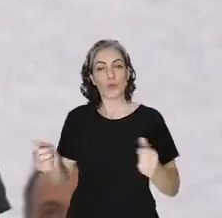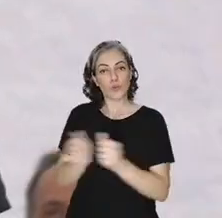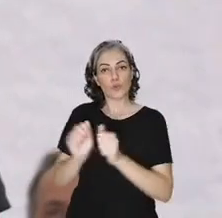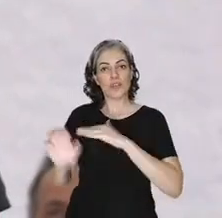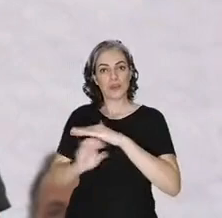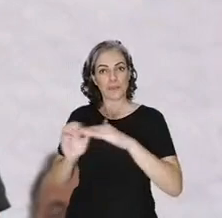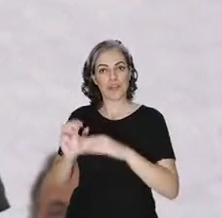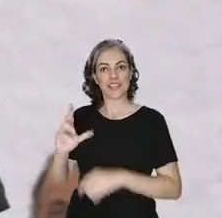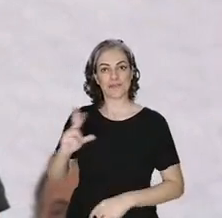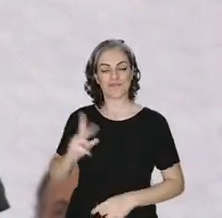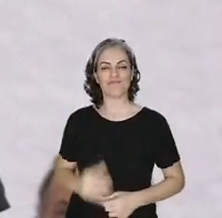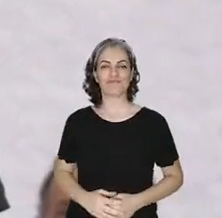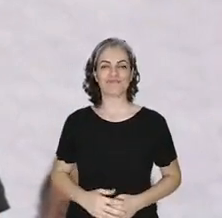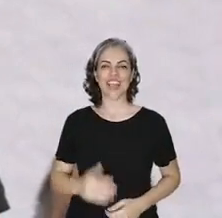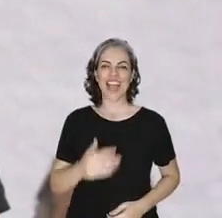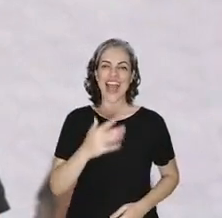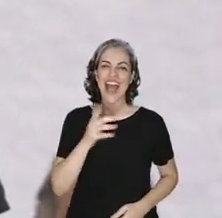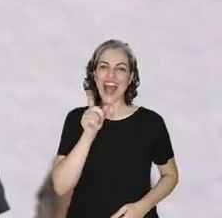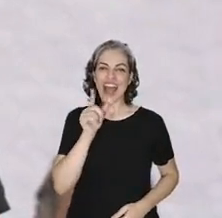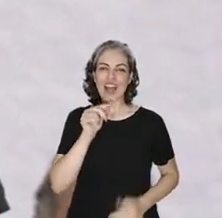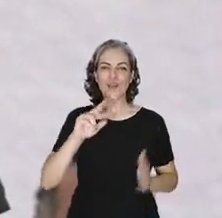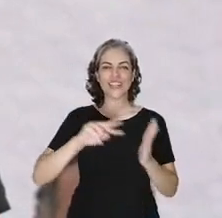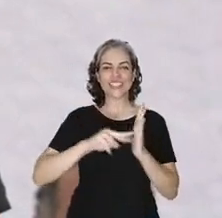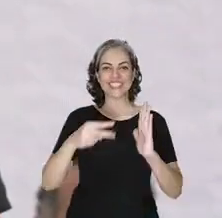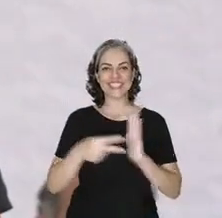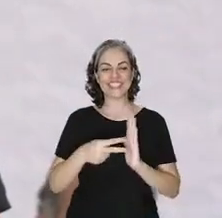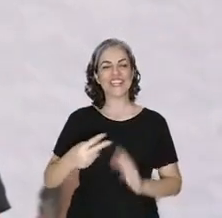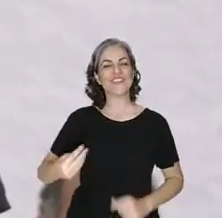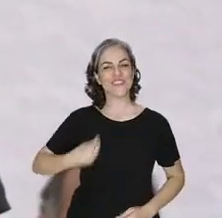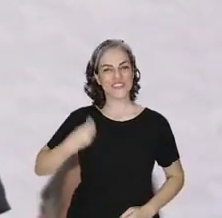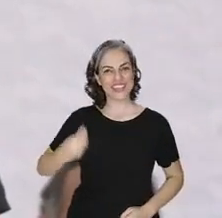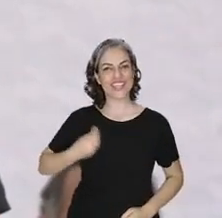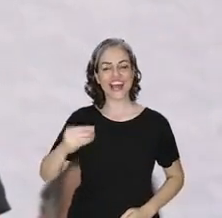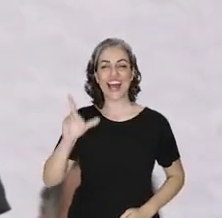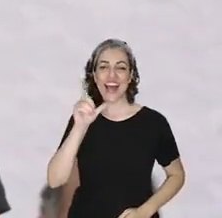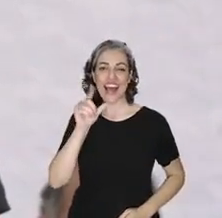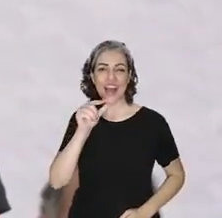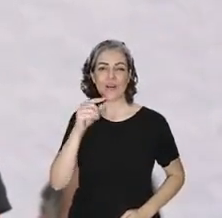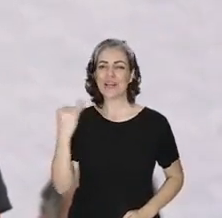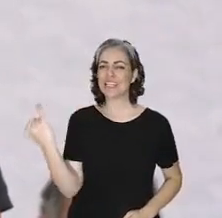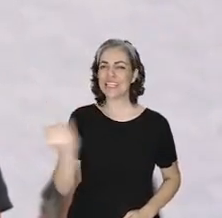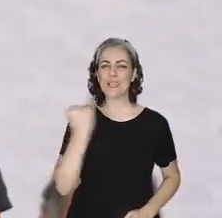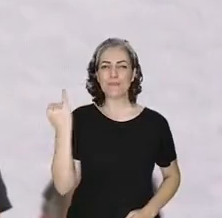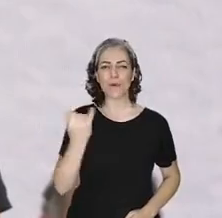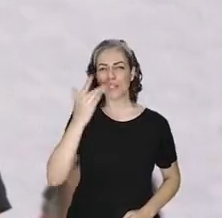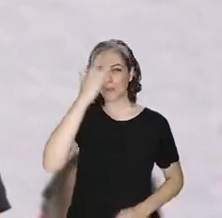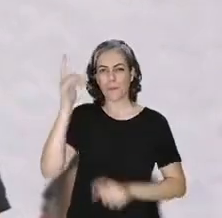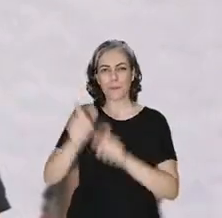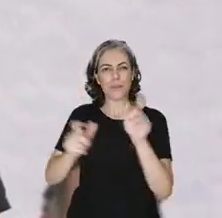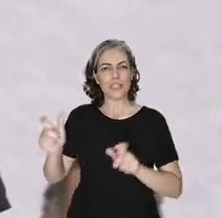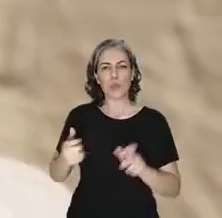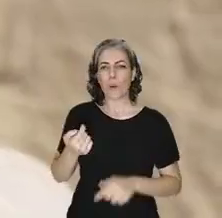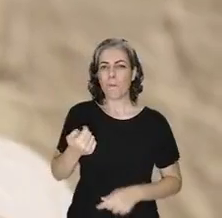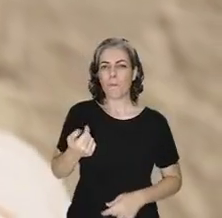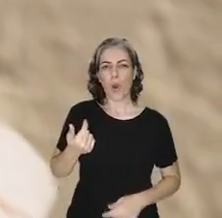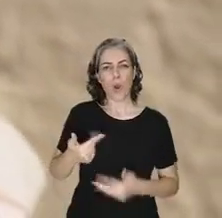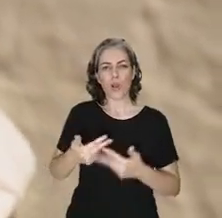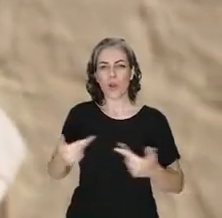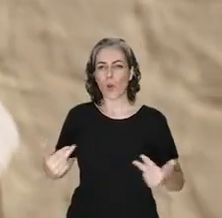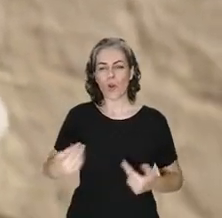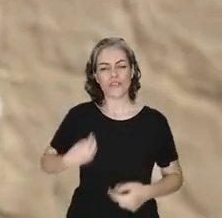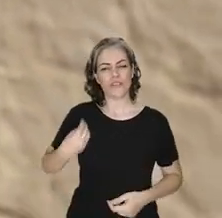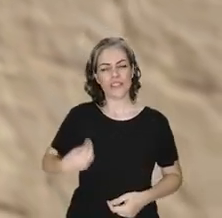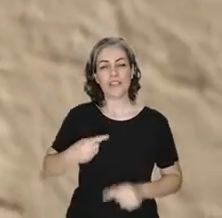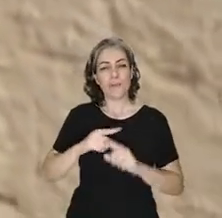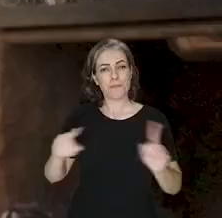privada obra é vida água é tudo para quem pouco tempo se